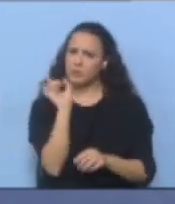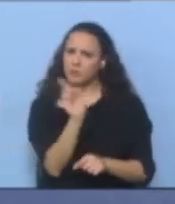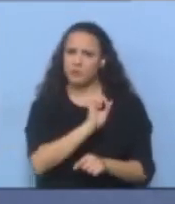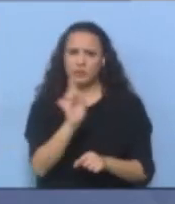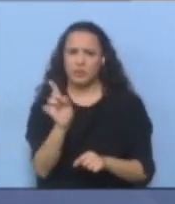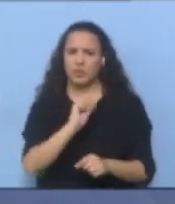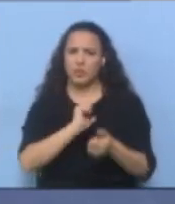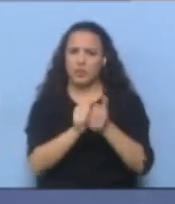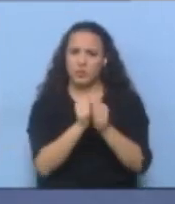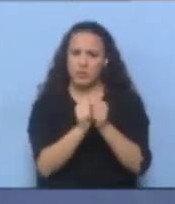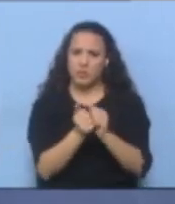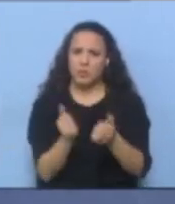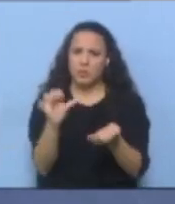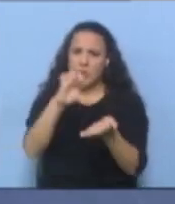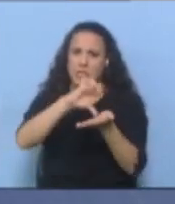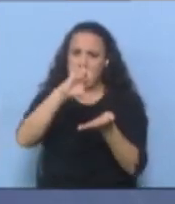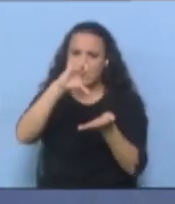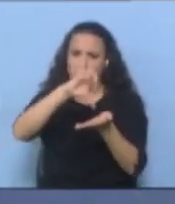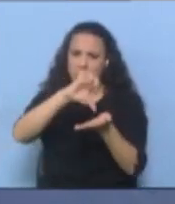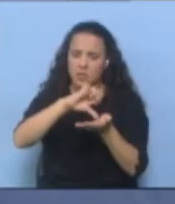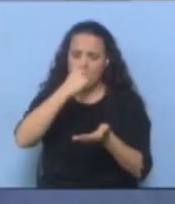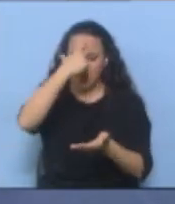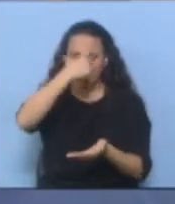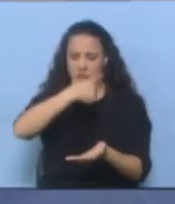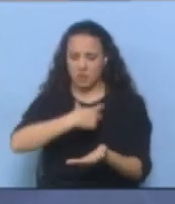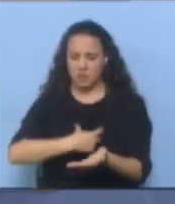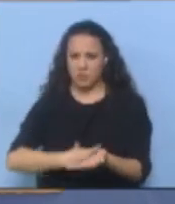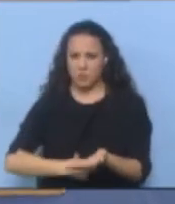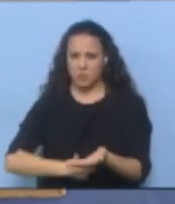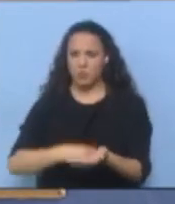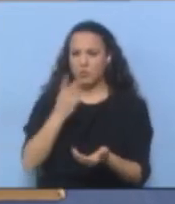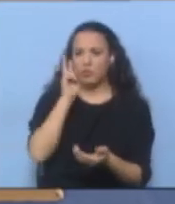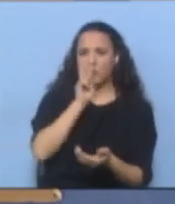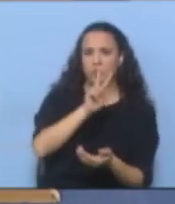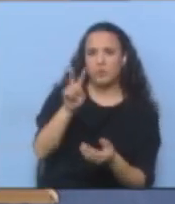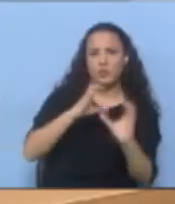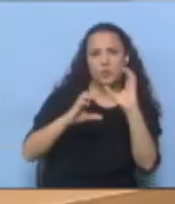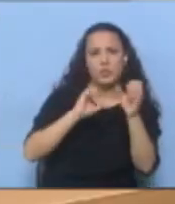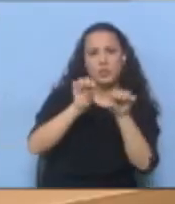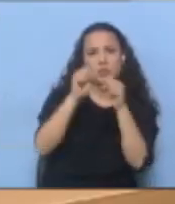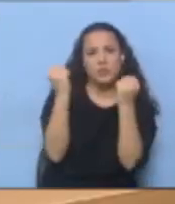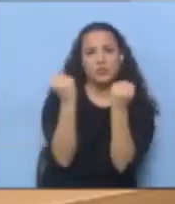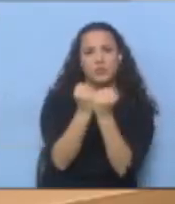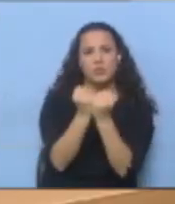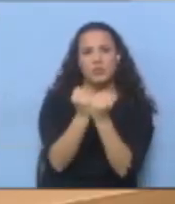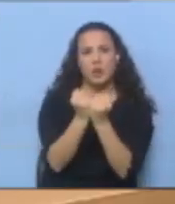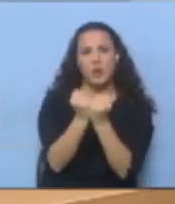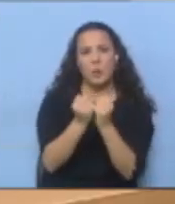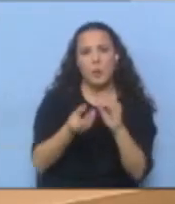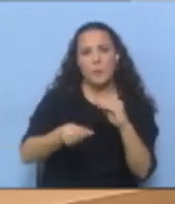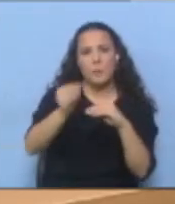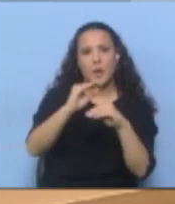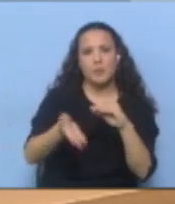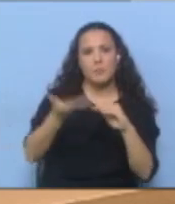uma centralidade muito grande no espaço do ser humano, vemos a comunicação social, vemos cada vez mais gente a praticar desporto, a dimensão da